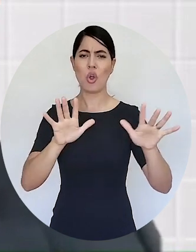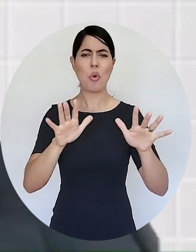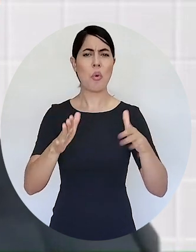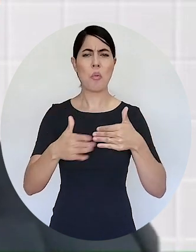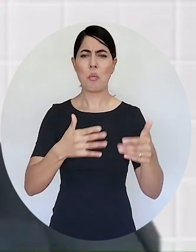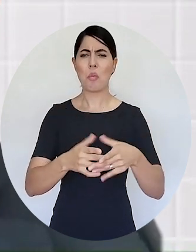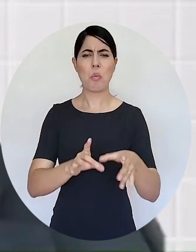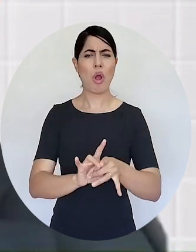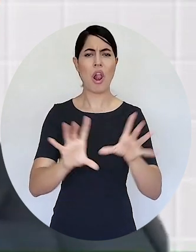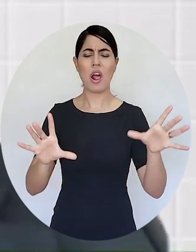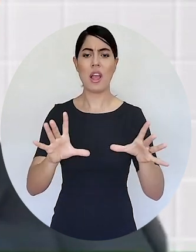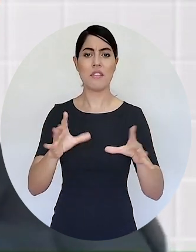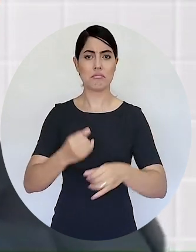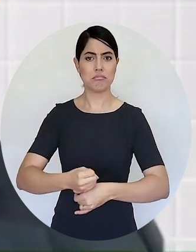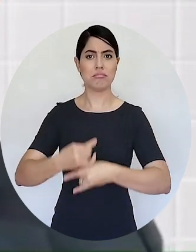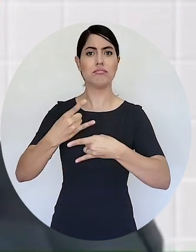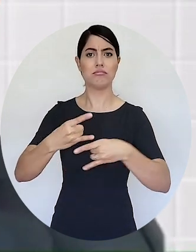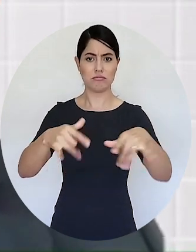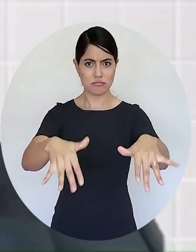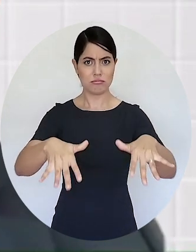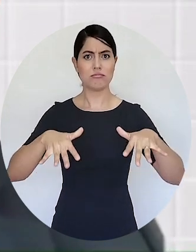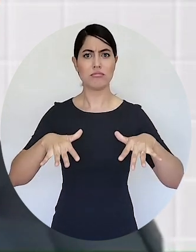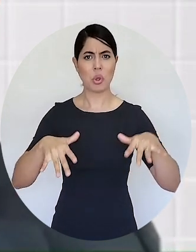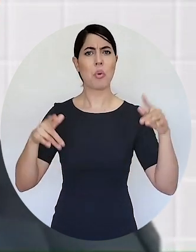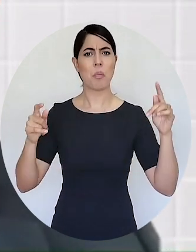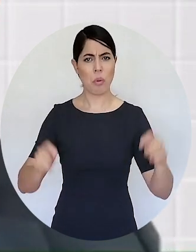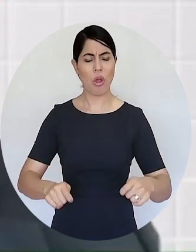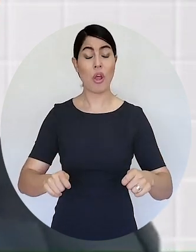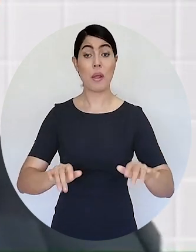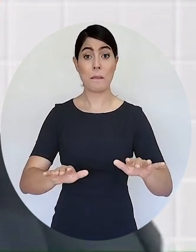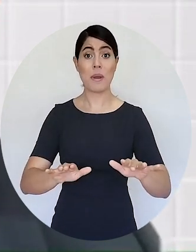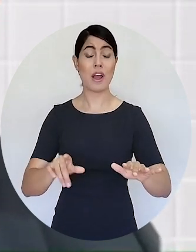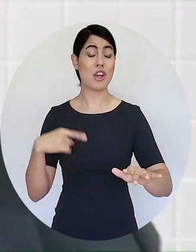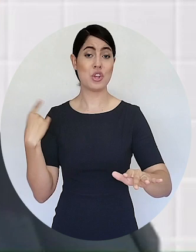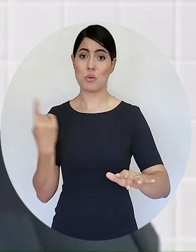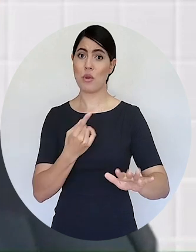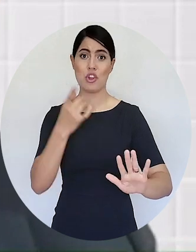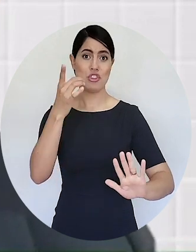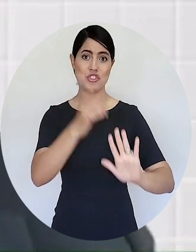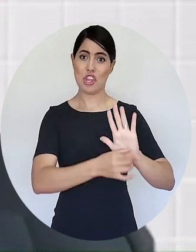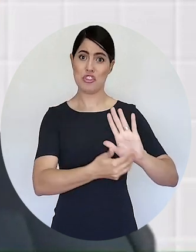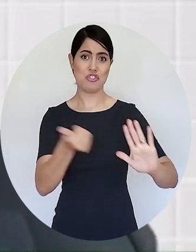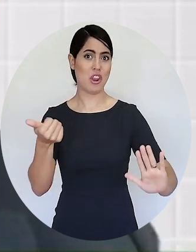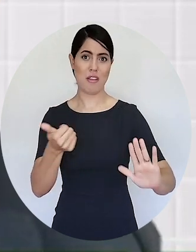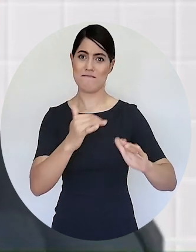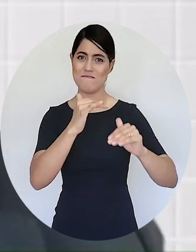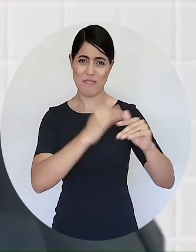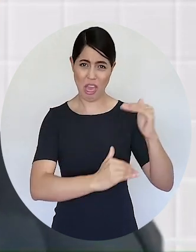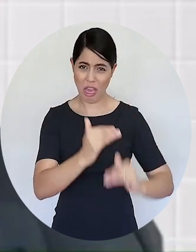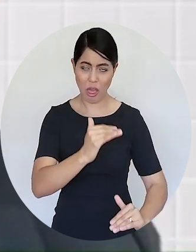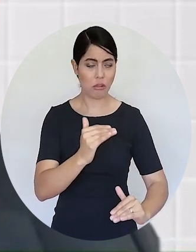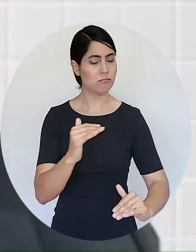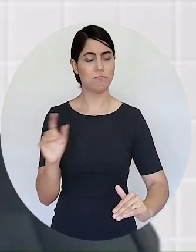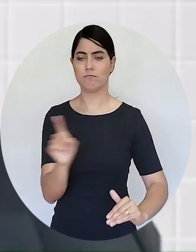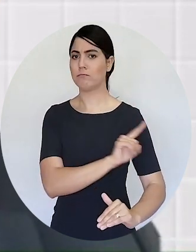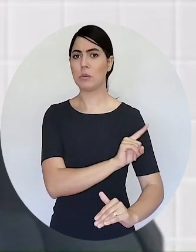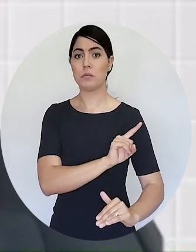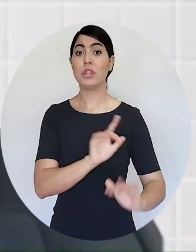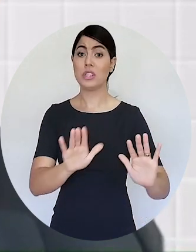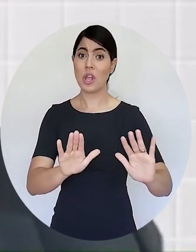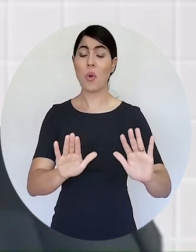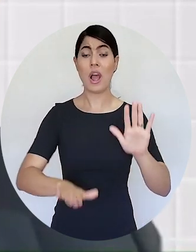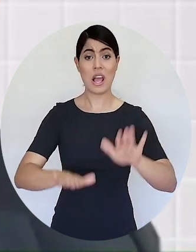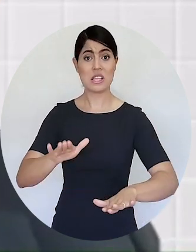sessão online realizada sem a nossa intimação, praticar um retrocesso da extinção de comarcas. Muito se fala do acesso